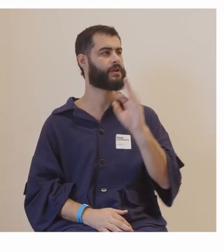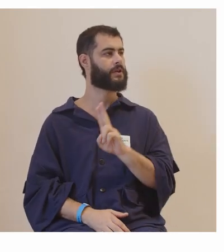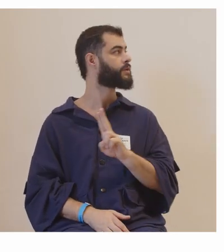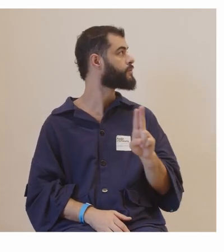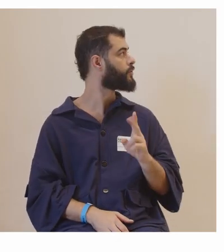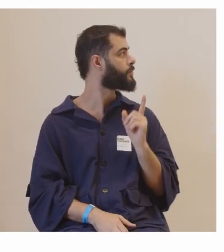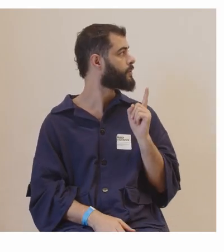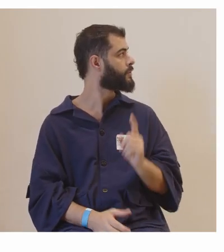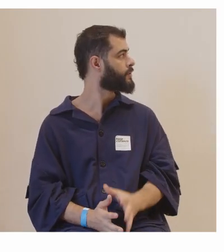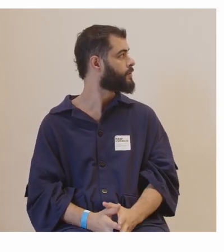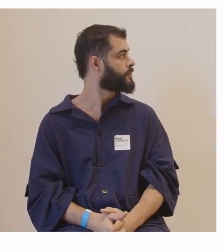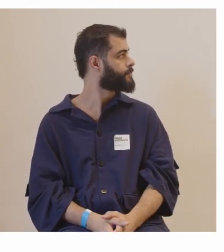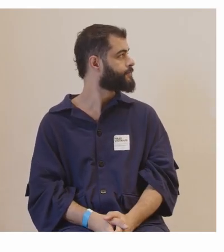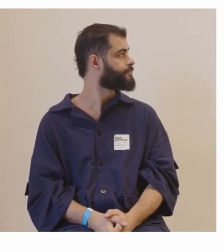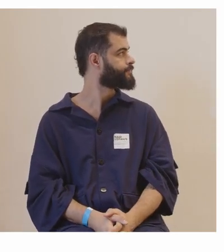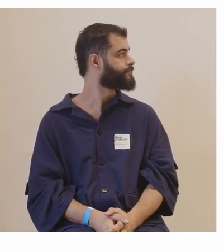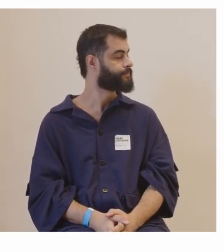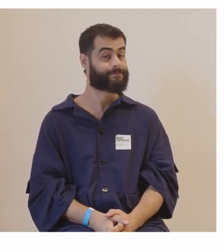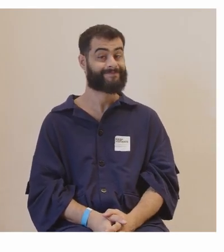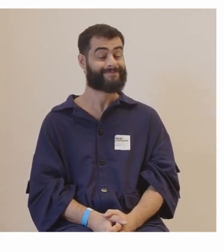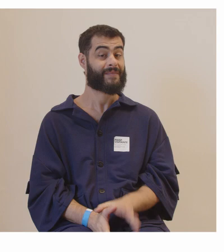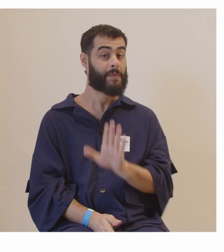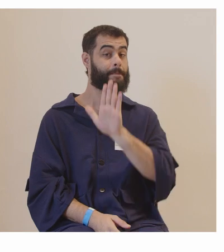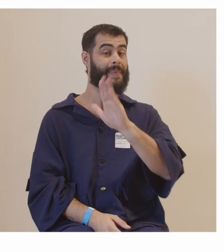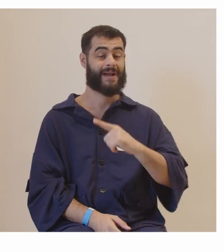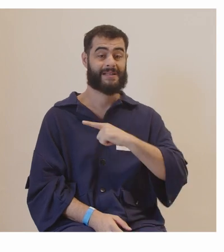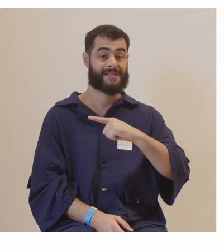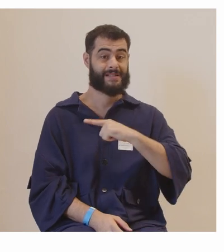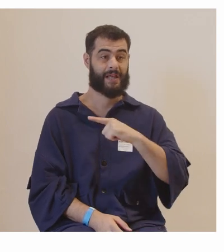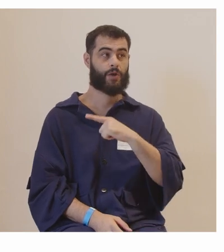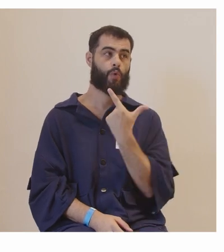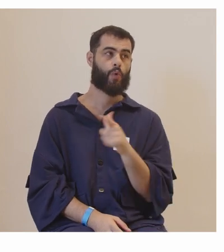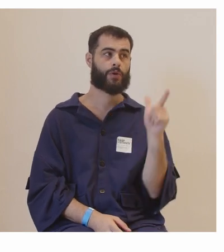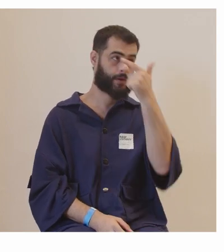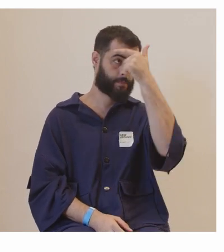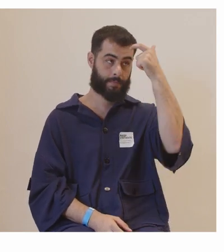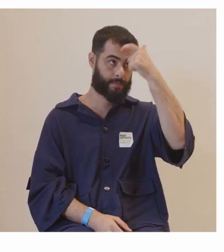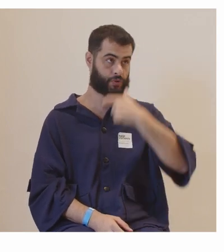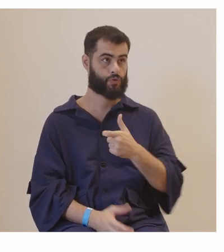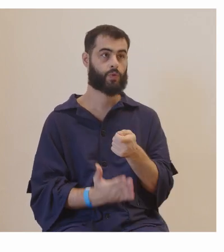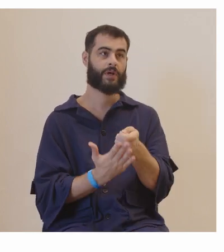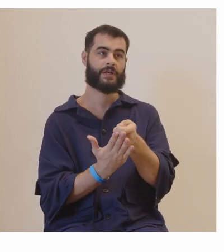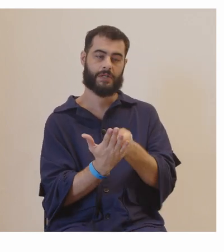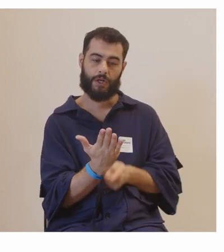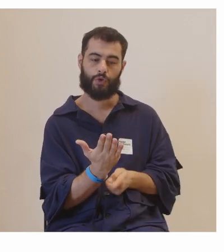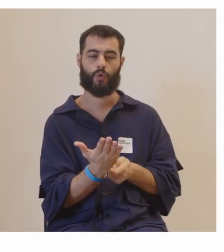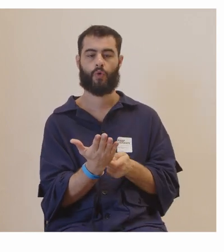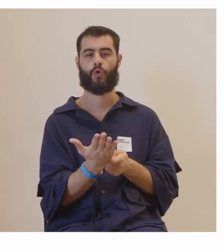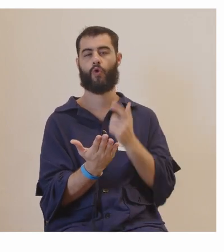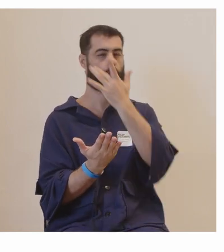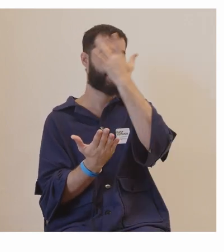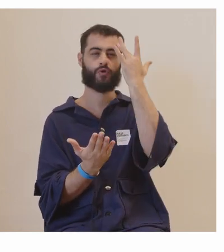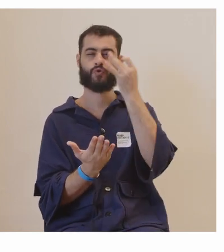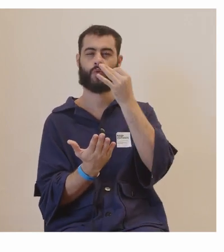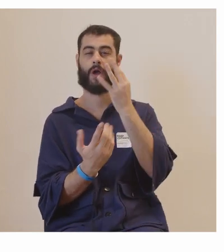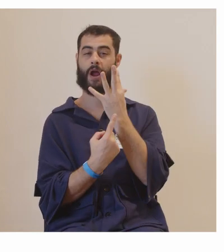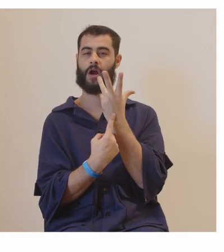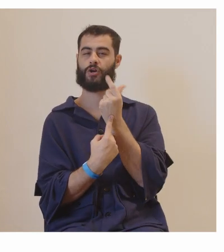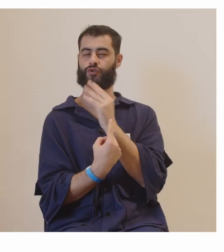Jeanpel. Mas a gente tem os escritores e críticos em torno do Monet falando